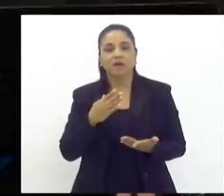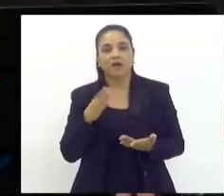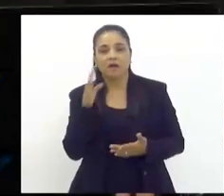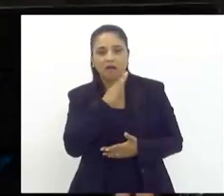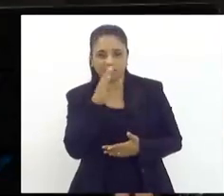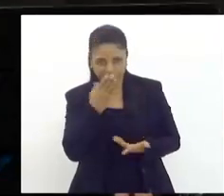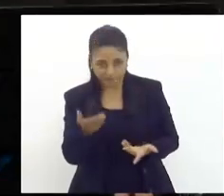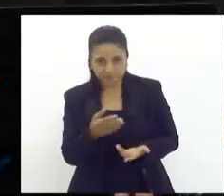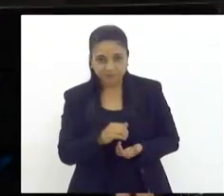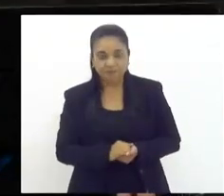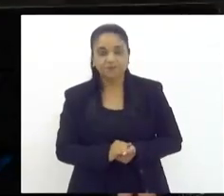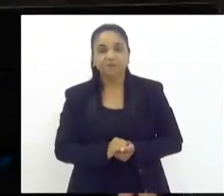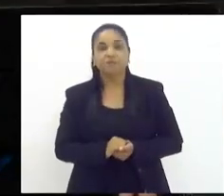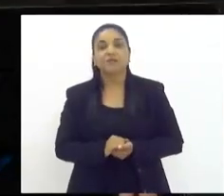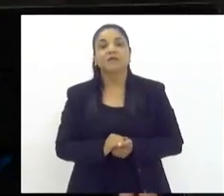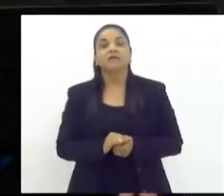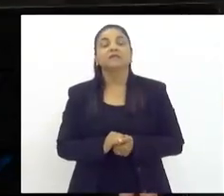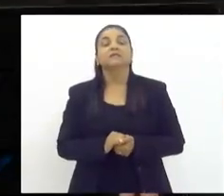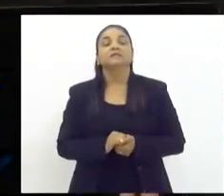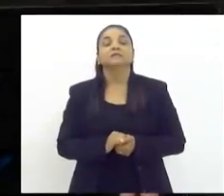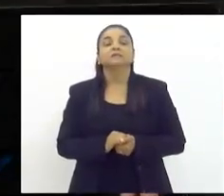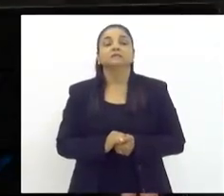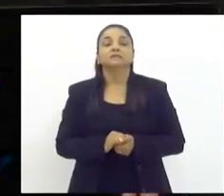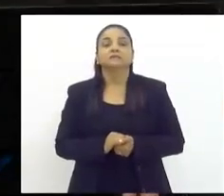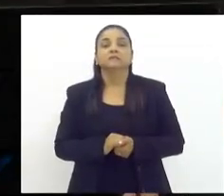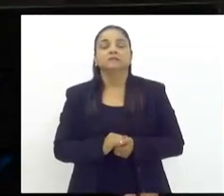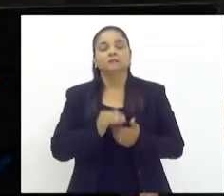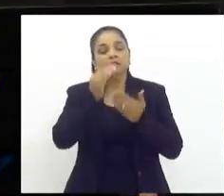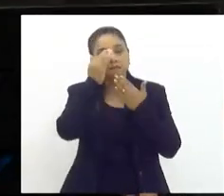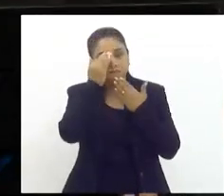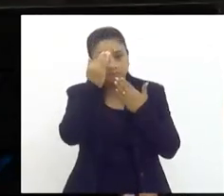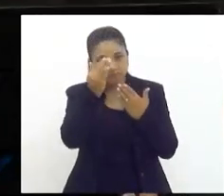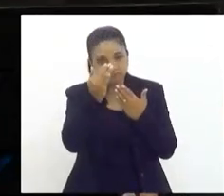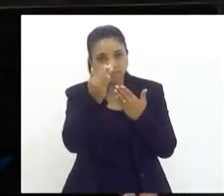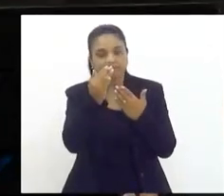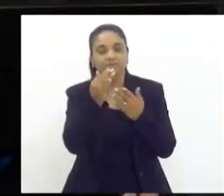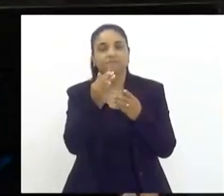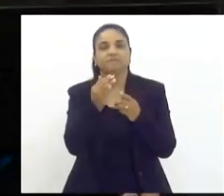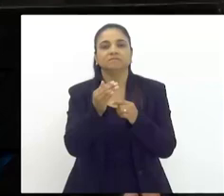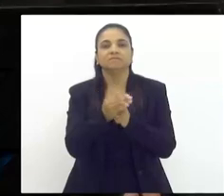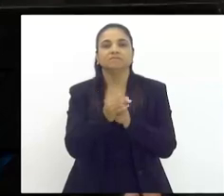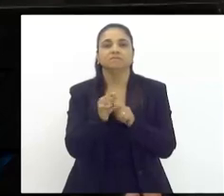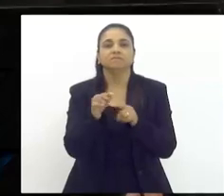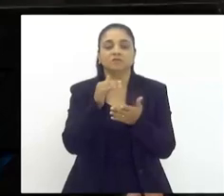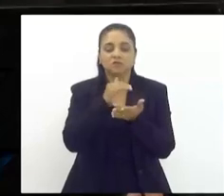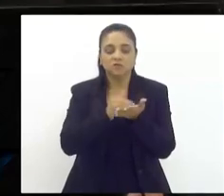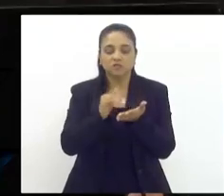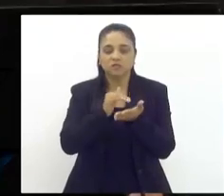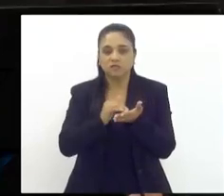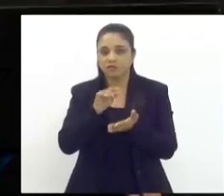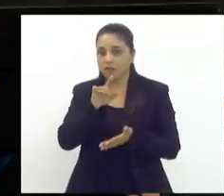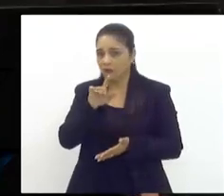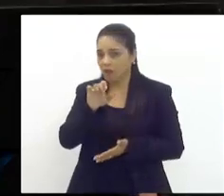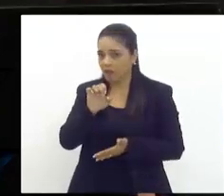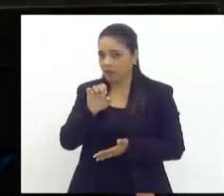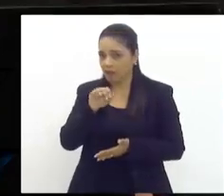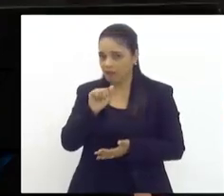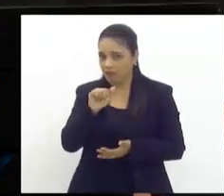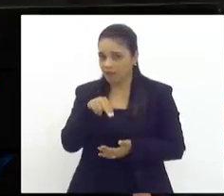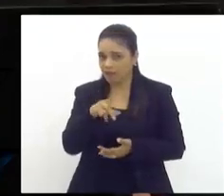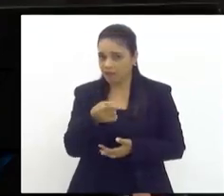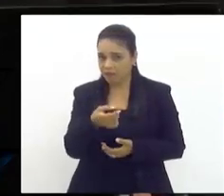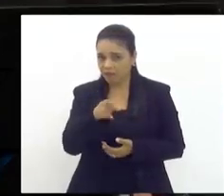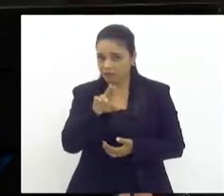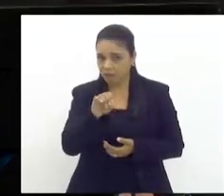ande mais rápido queria aqui também fazer não é um agradecimento ao secretário Leandro Monteiro sempre